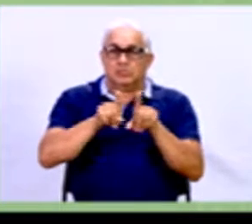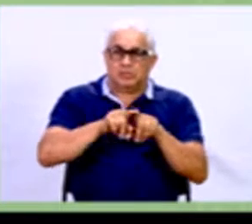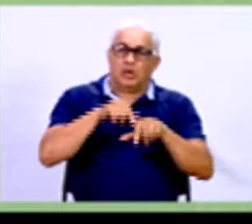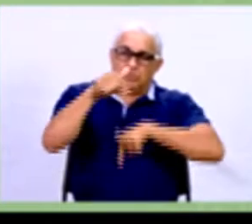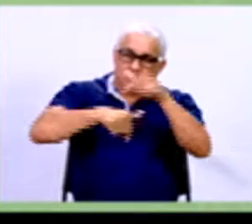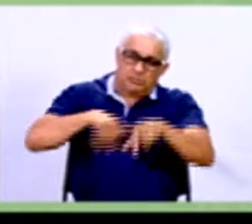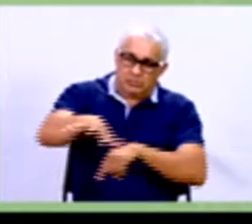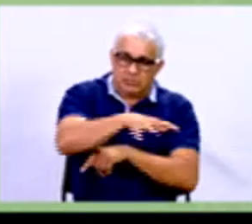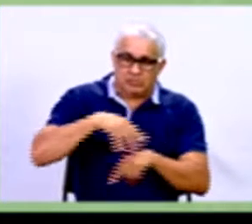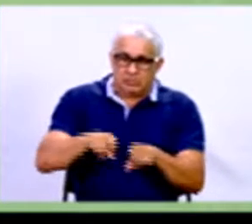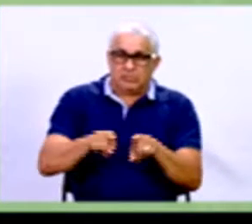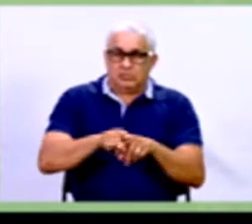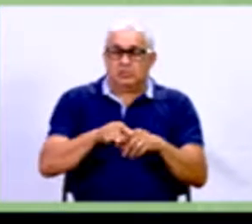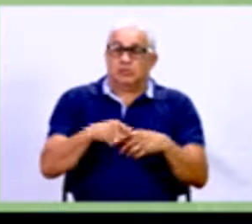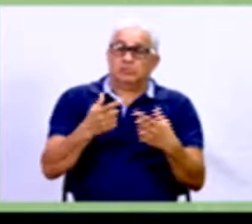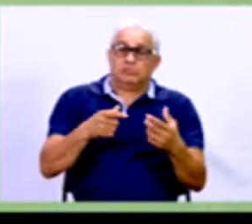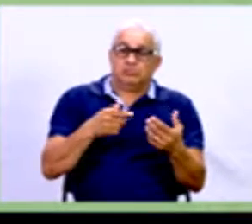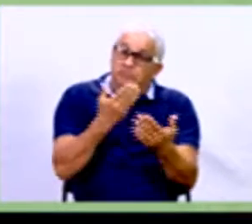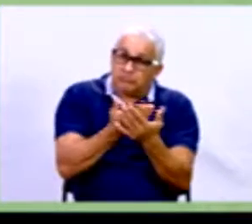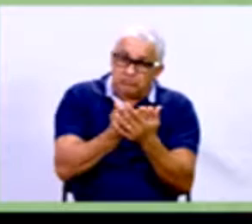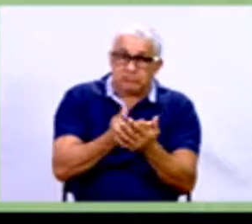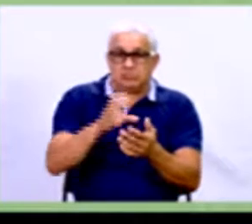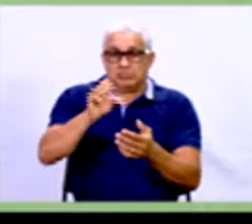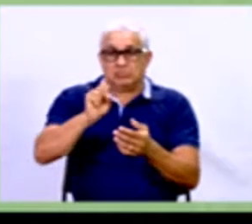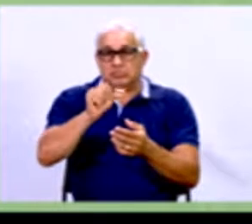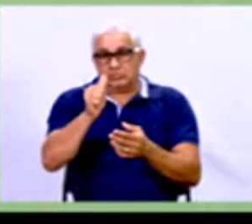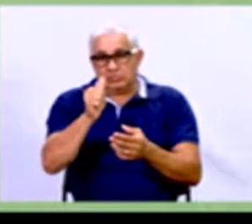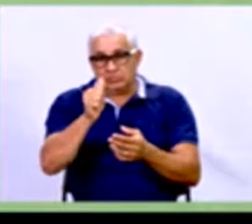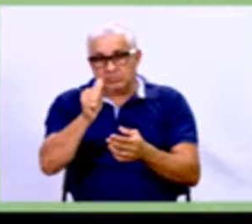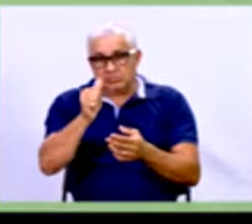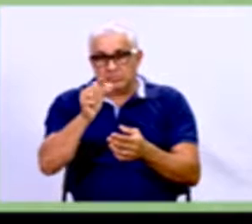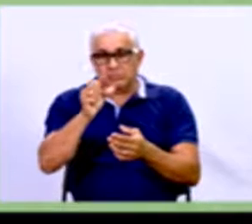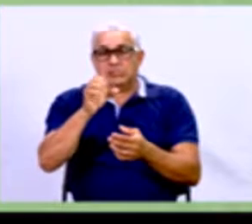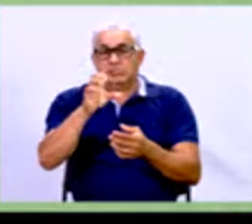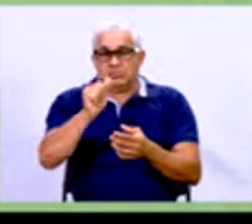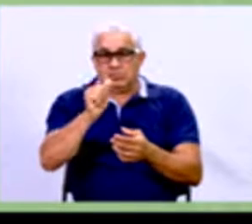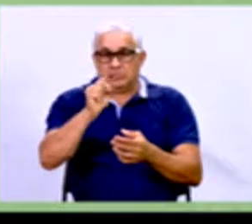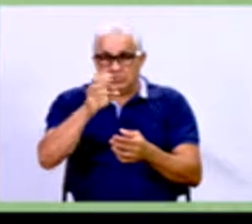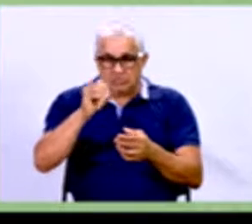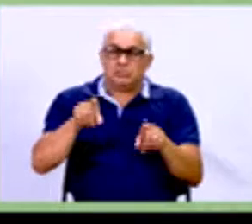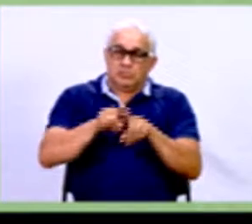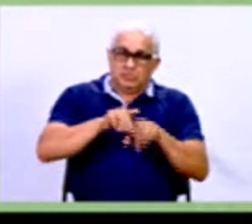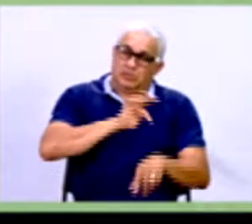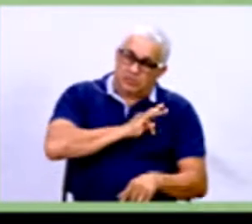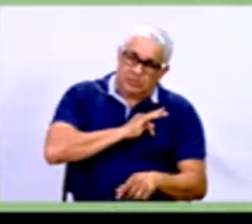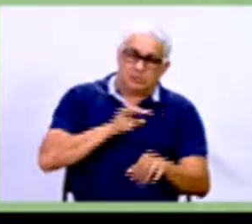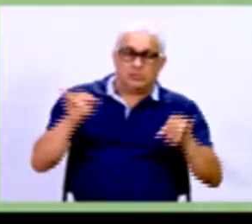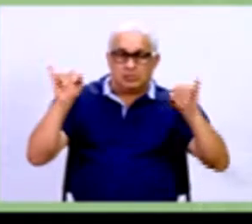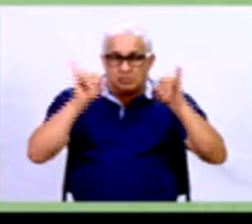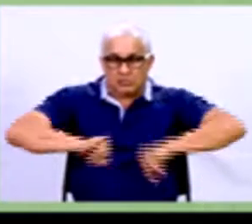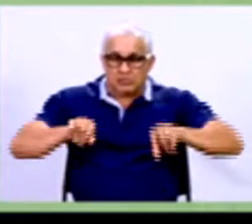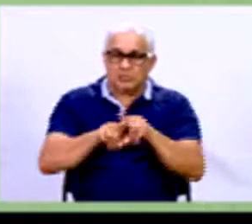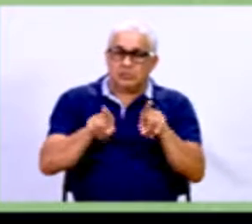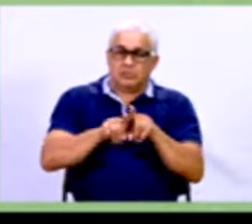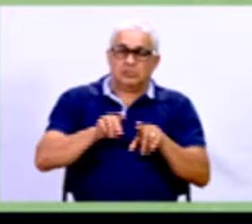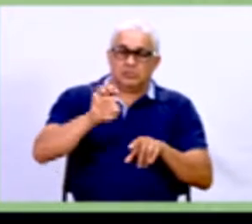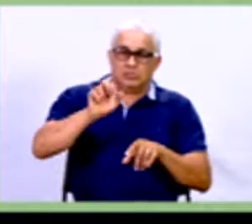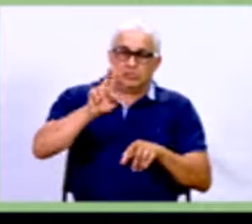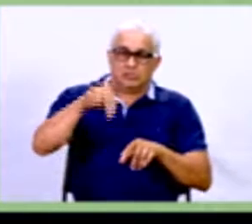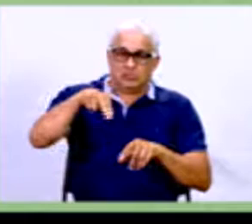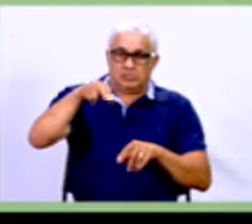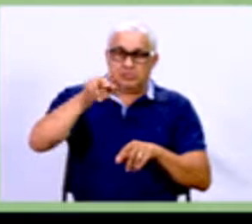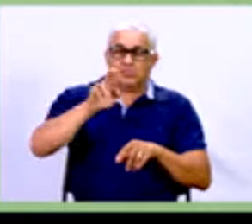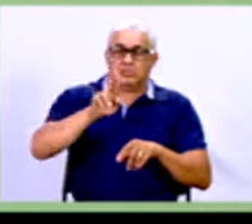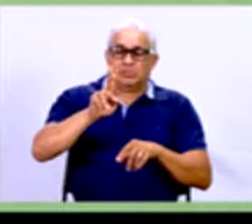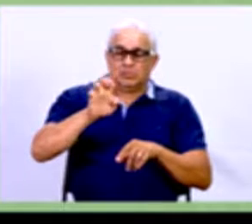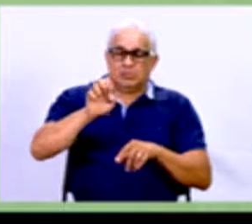estar trabalhando com estudo de caso, com o técnico de informática, a ergonomia, a qualidade no ambiente de trabalho de um técnico em